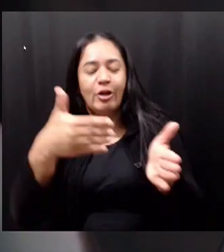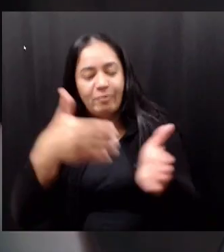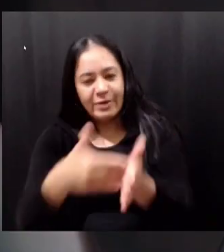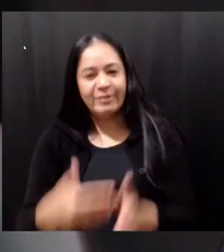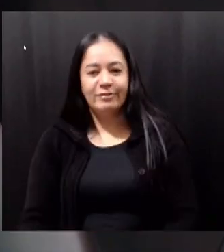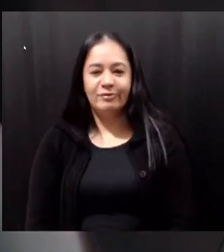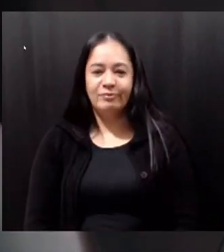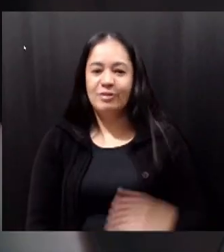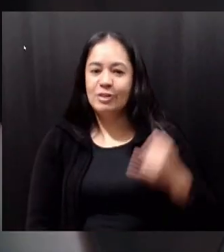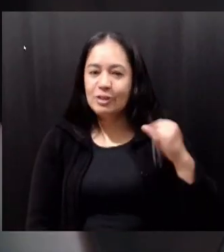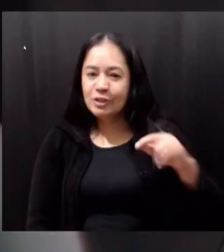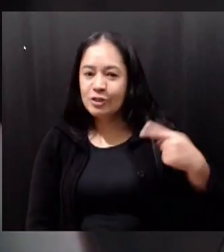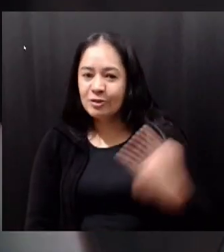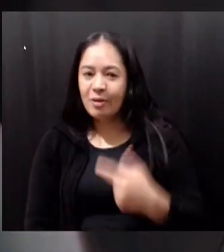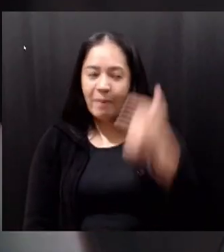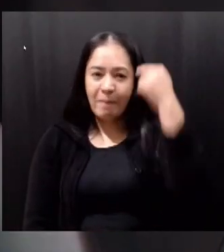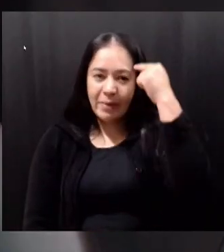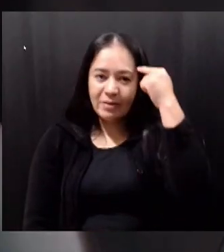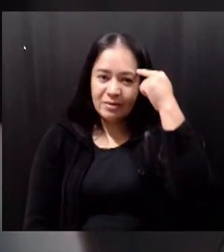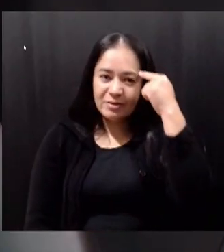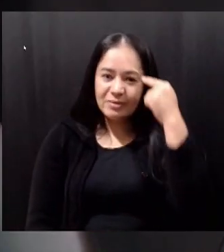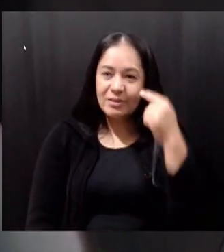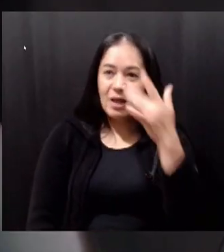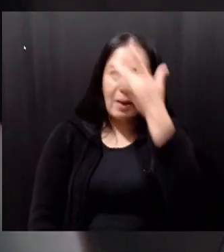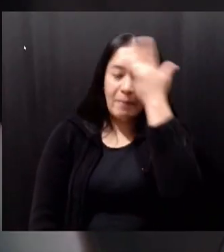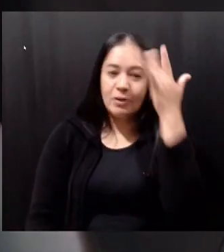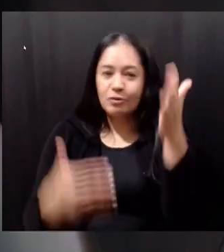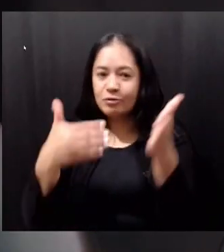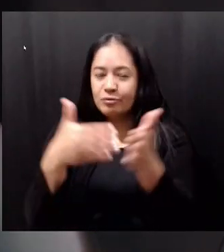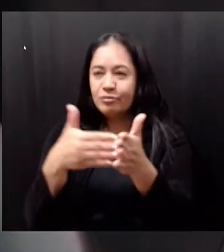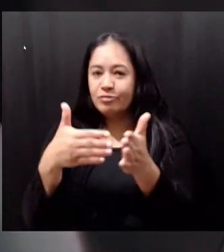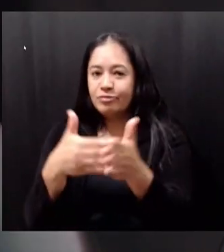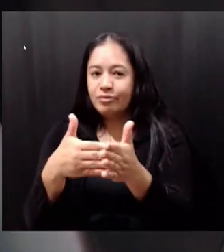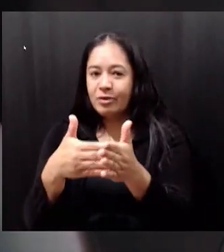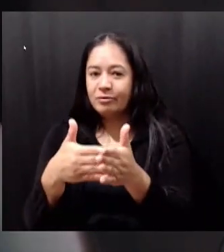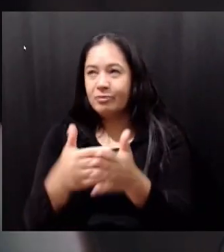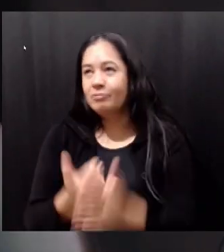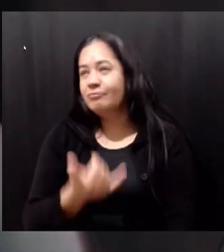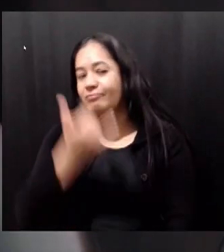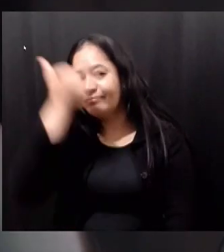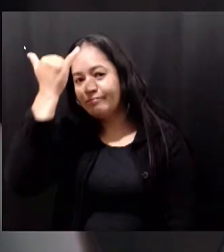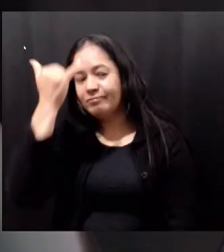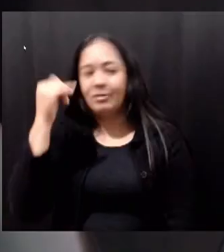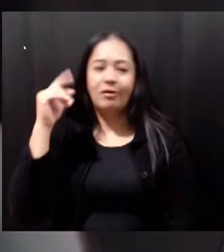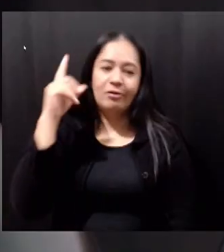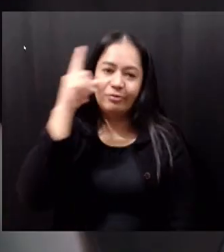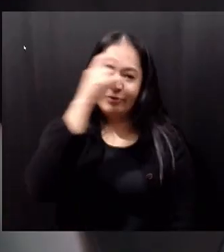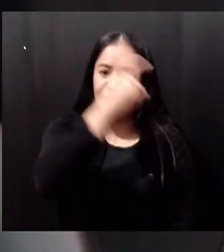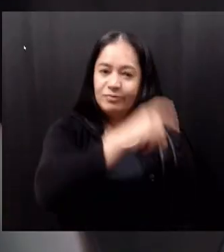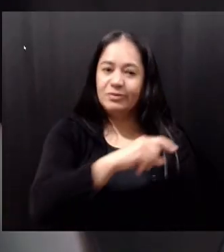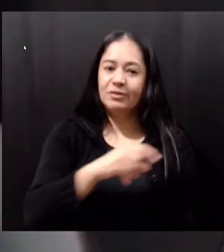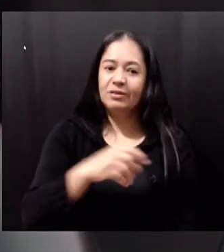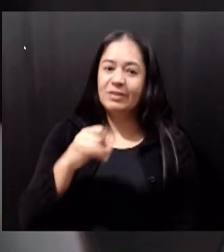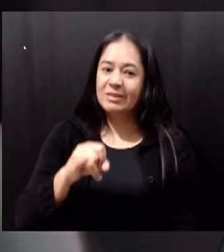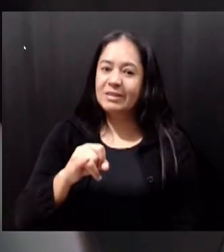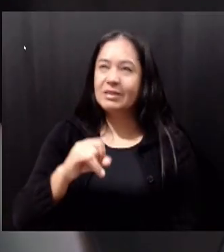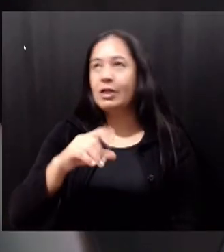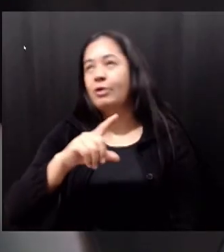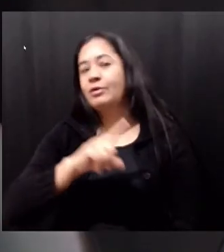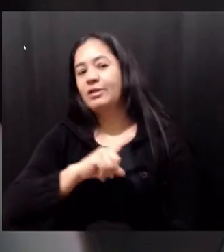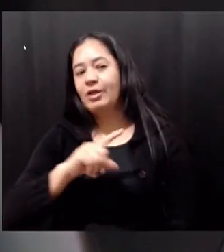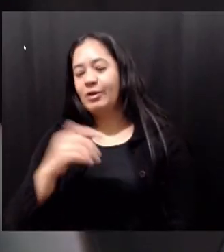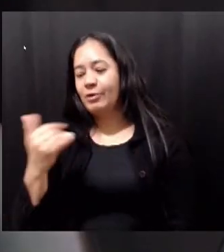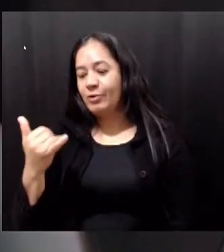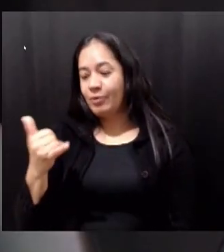muitas pessoas, colocar o limite, impor uma frustração, é muito difícil. Então, se eu tenho um aparelho onde eu